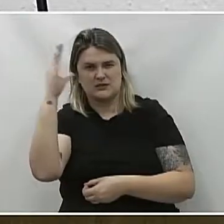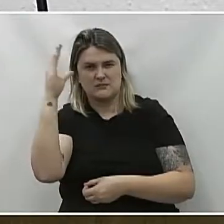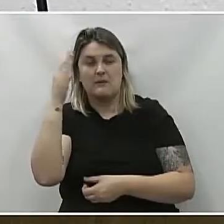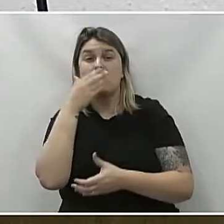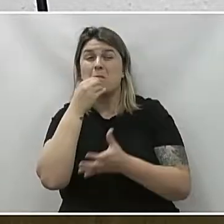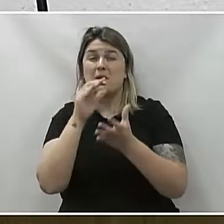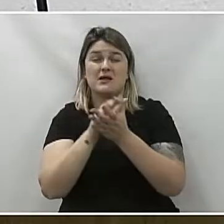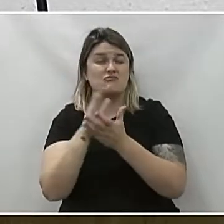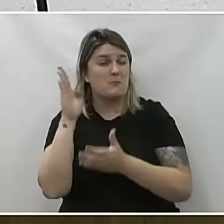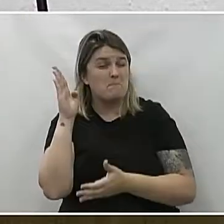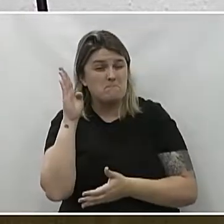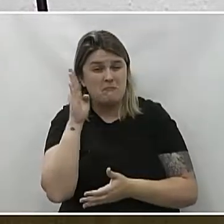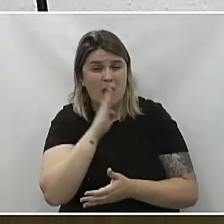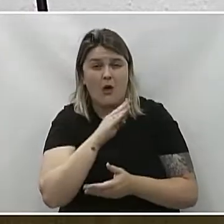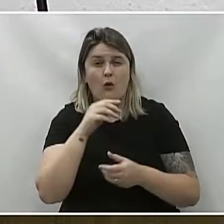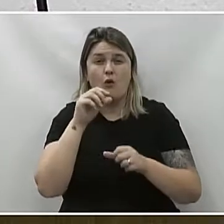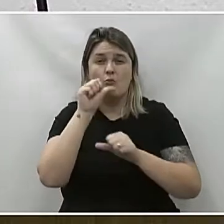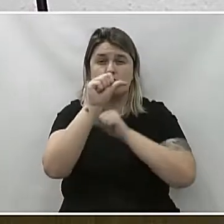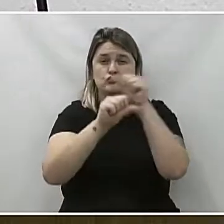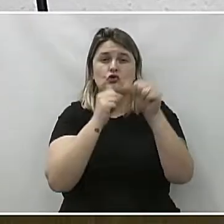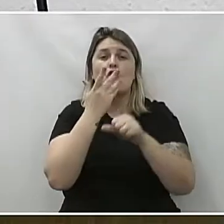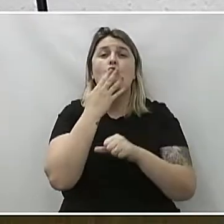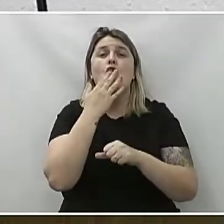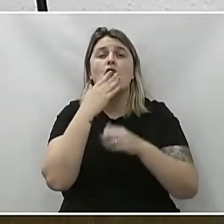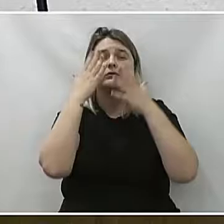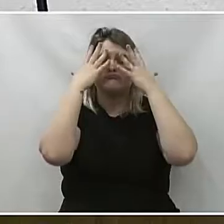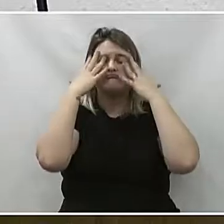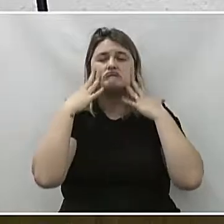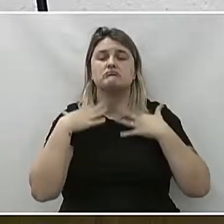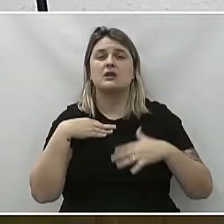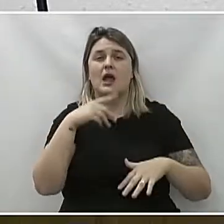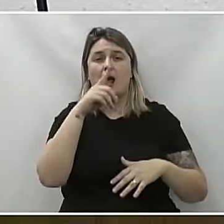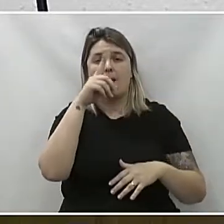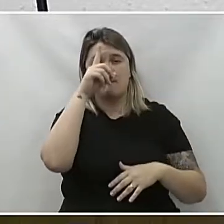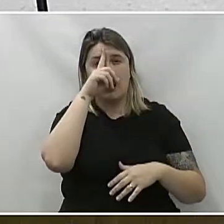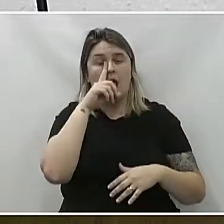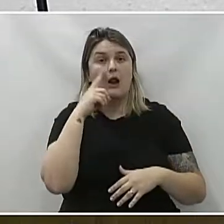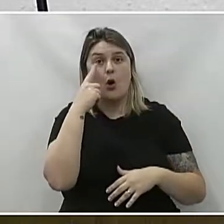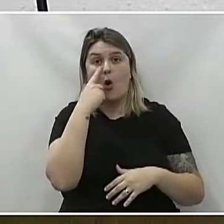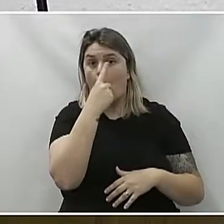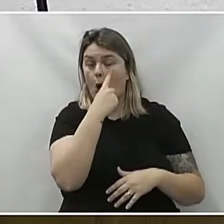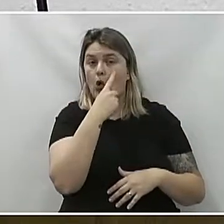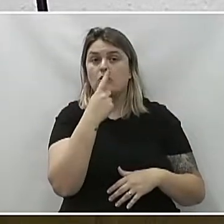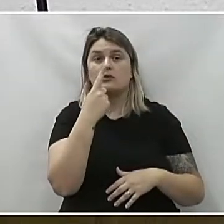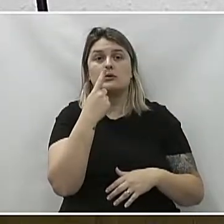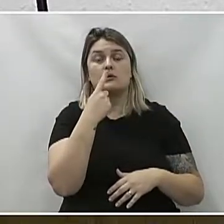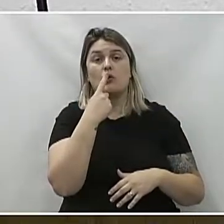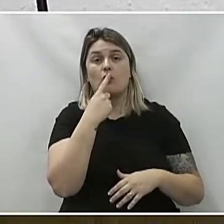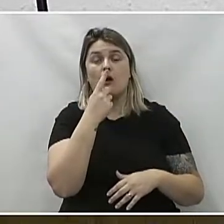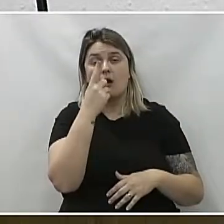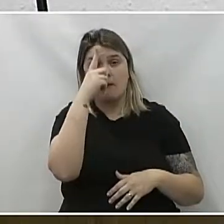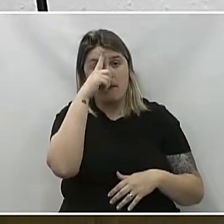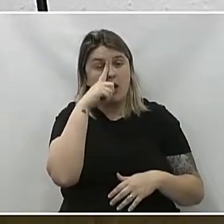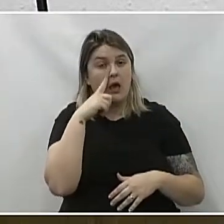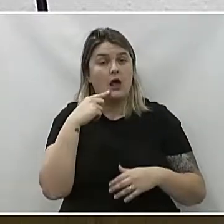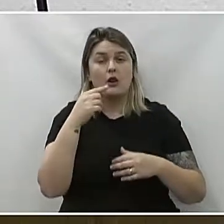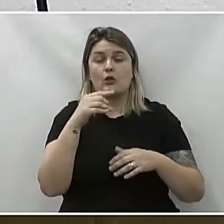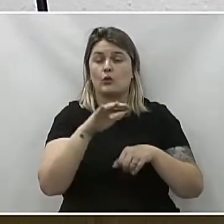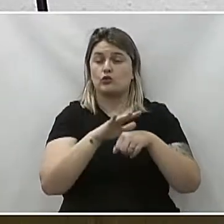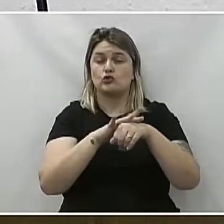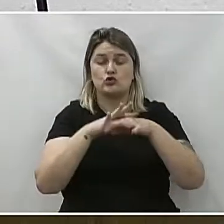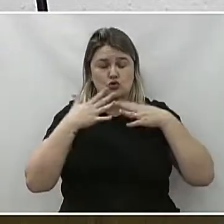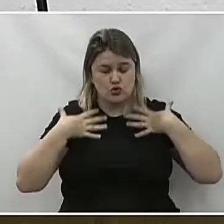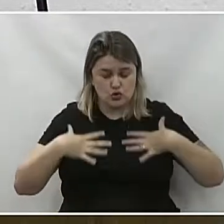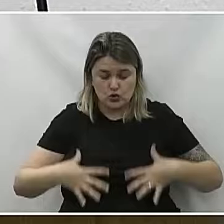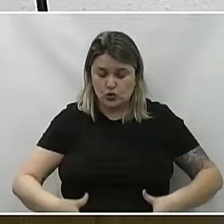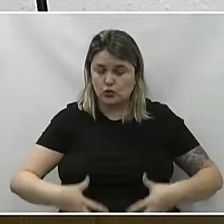passou mal, ele ficou amarelo, coceira na pele, olhos amarelos, pele amarela, dor que irradiava para as